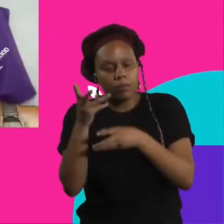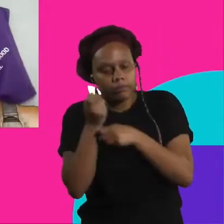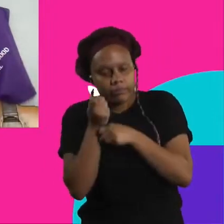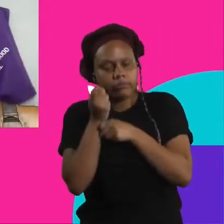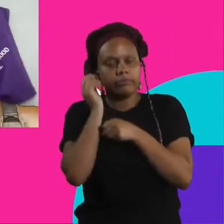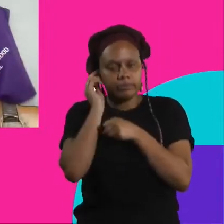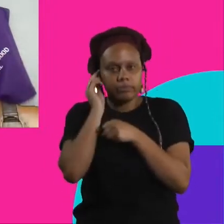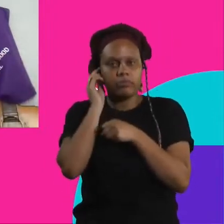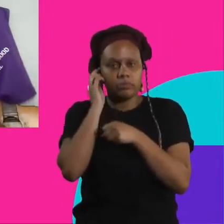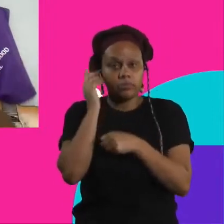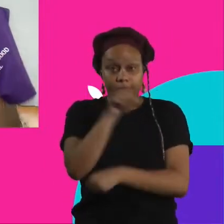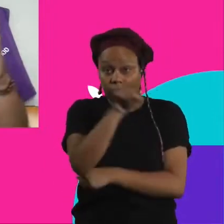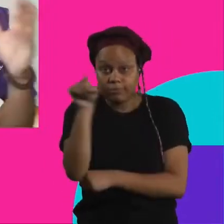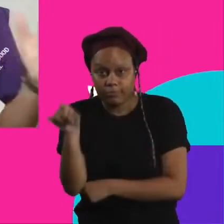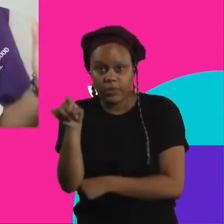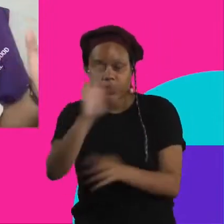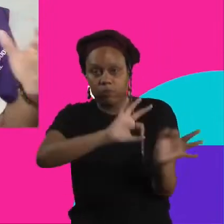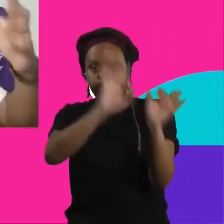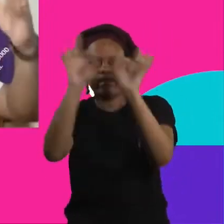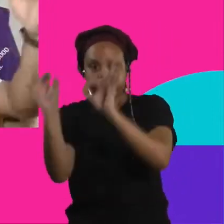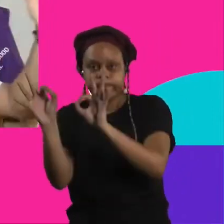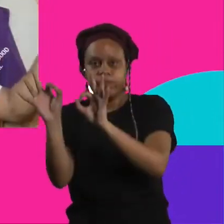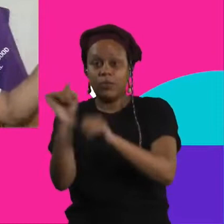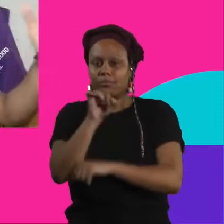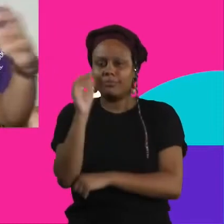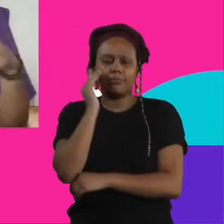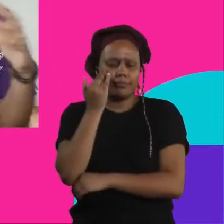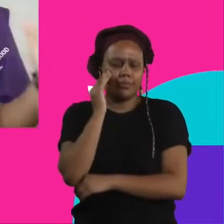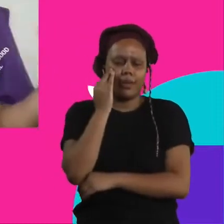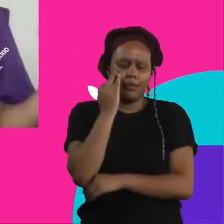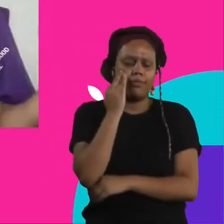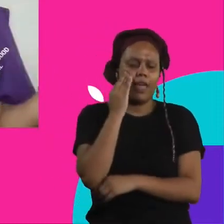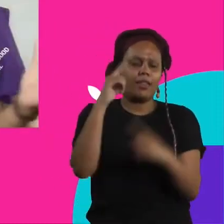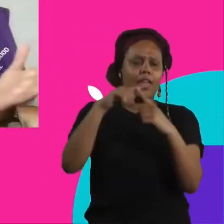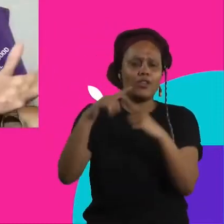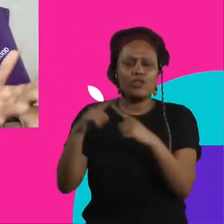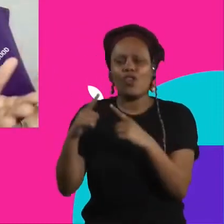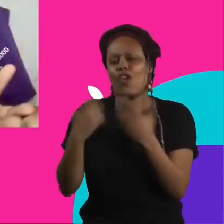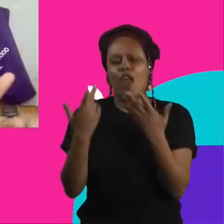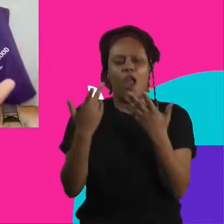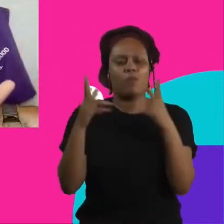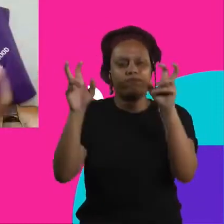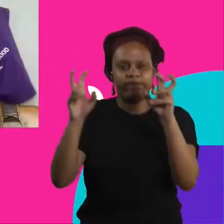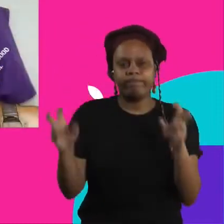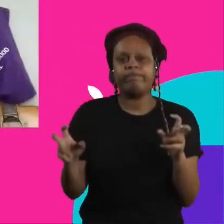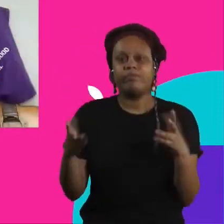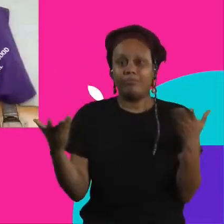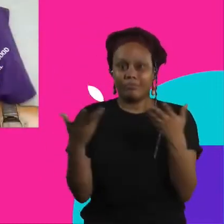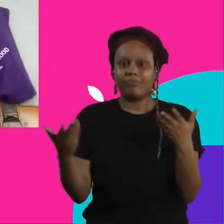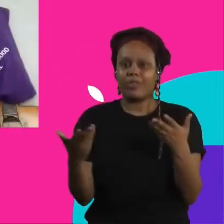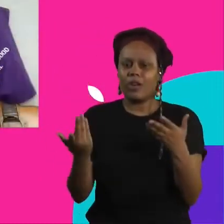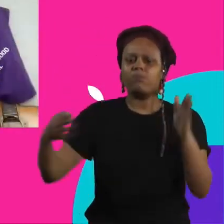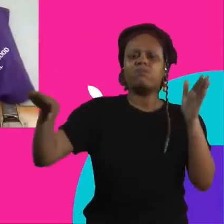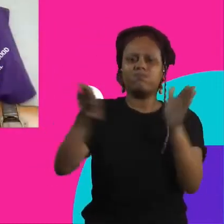acolhedoras com o público que entende de muitos assuntos de diferentes áreas do conhecimento, mas que agora está aterrissando nesse